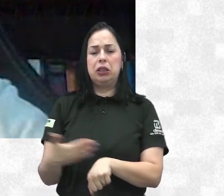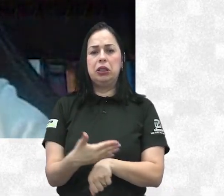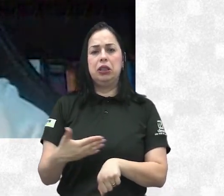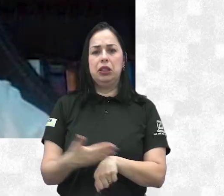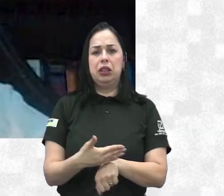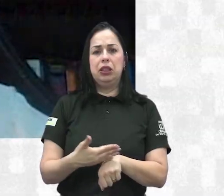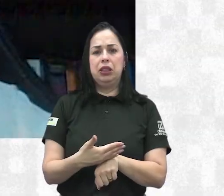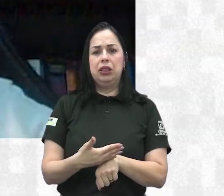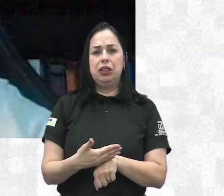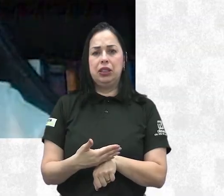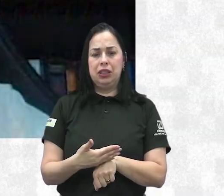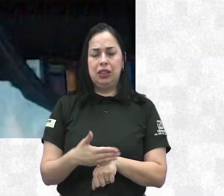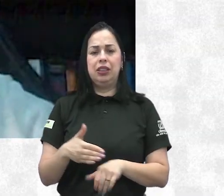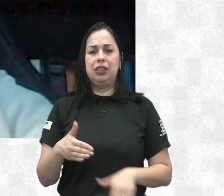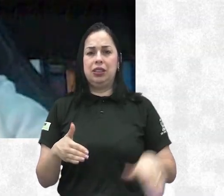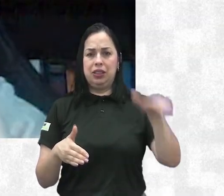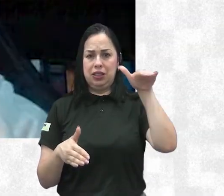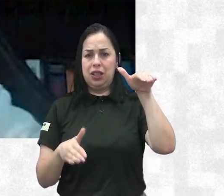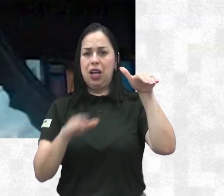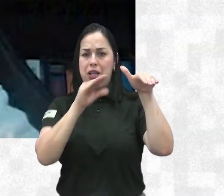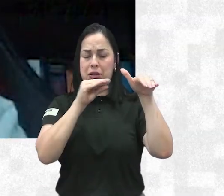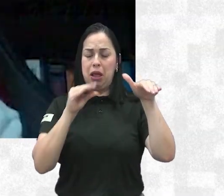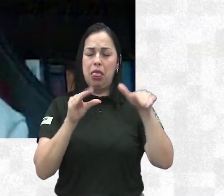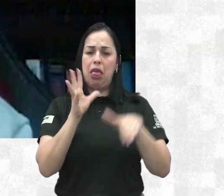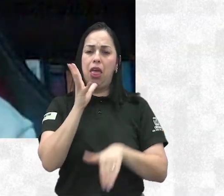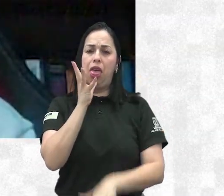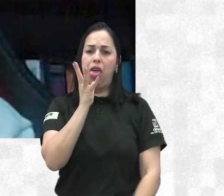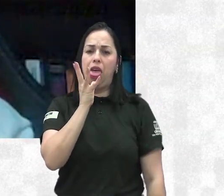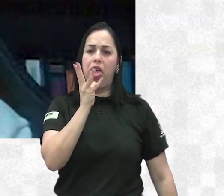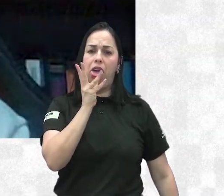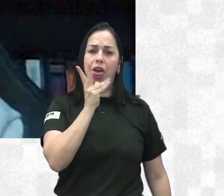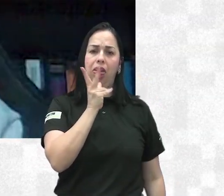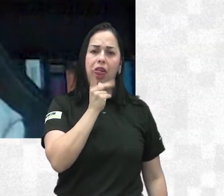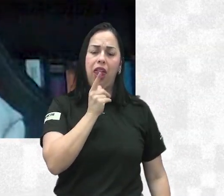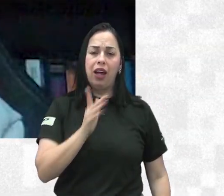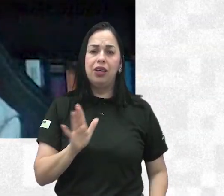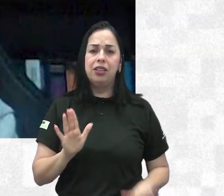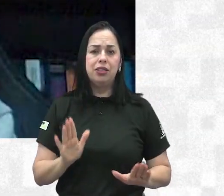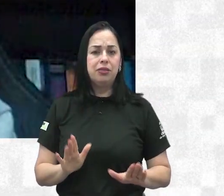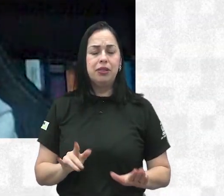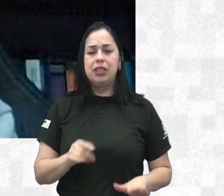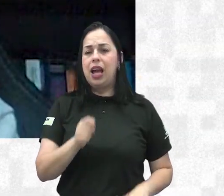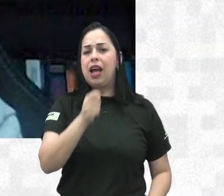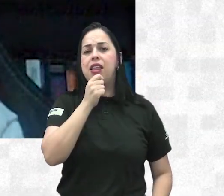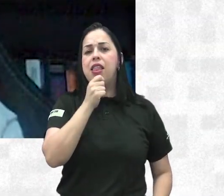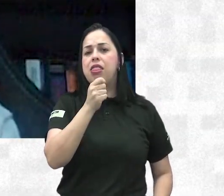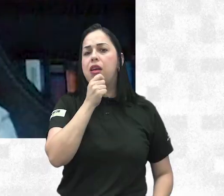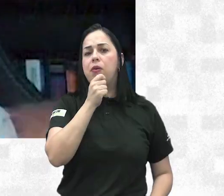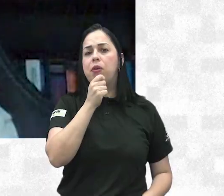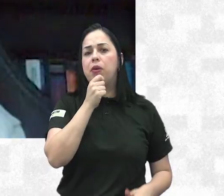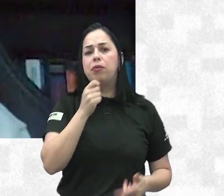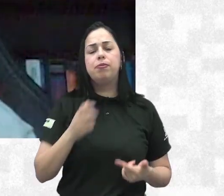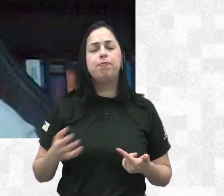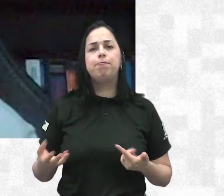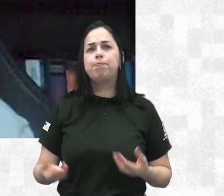fundamental, crianças e adolescentes no ensino fundamental, e ainda não